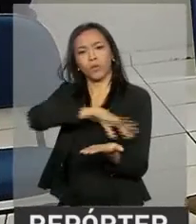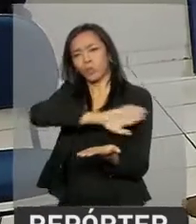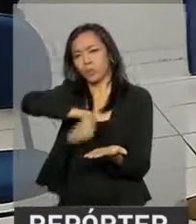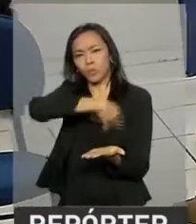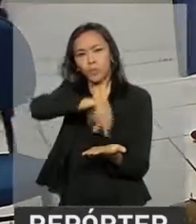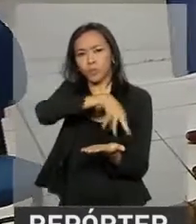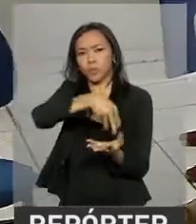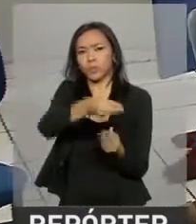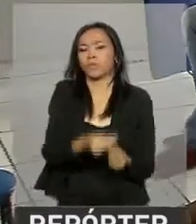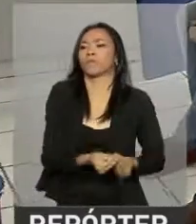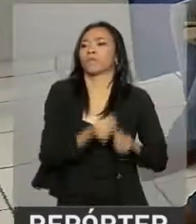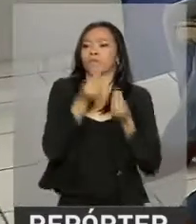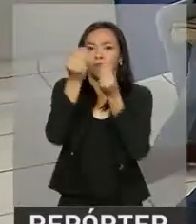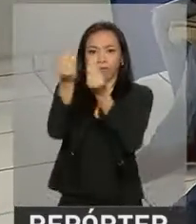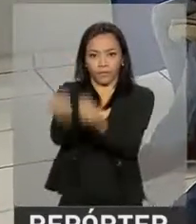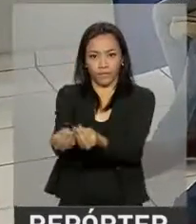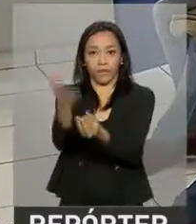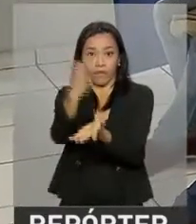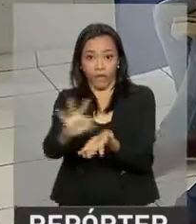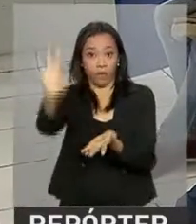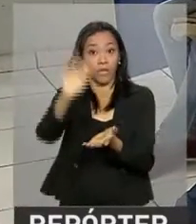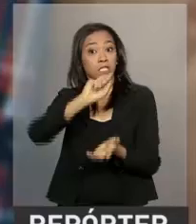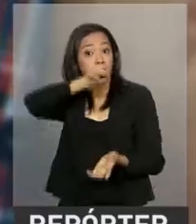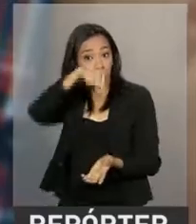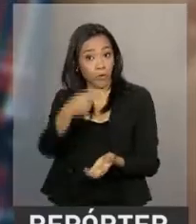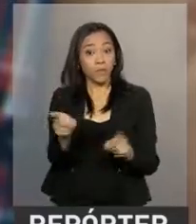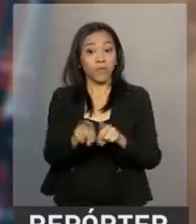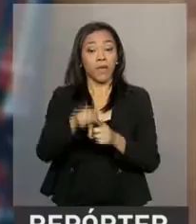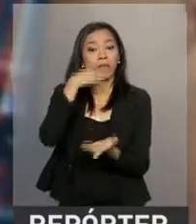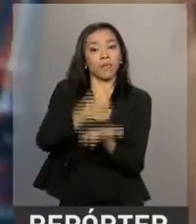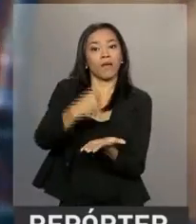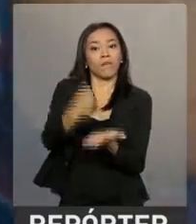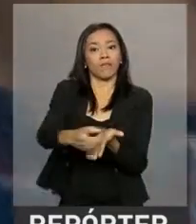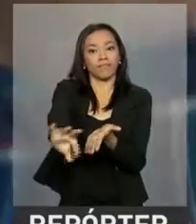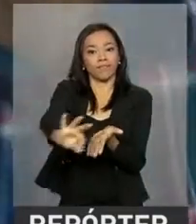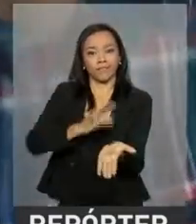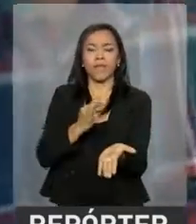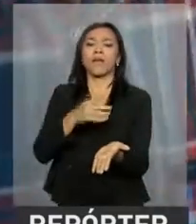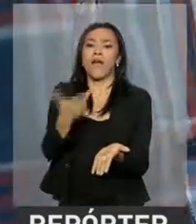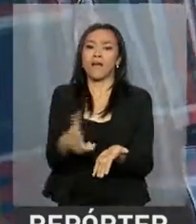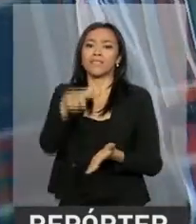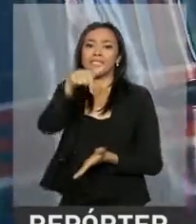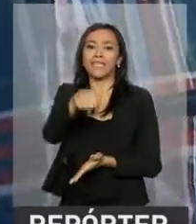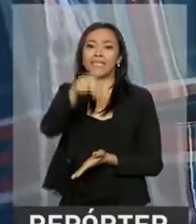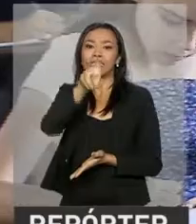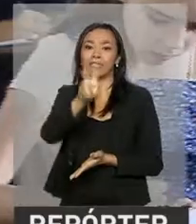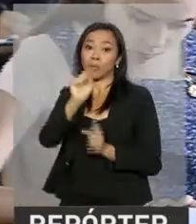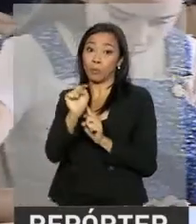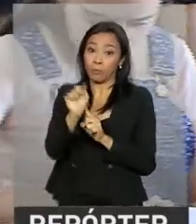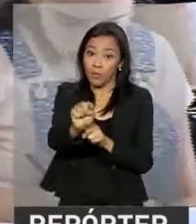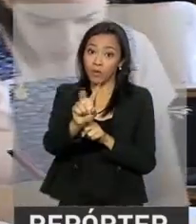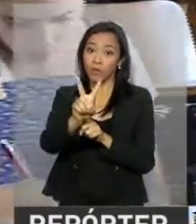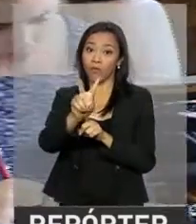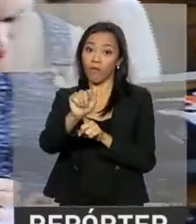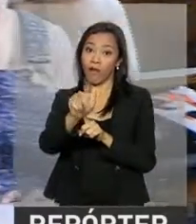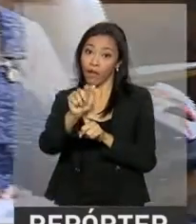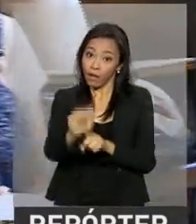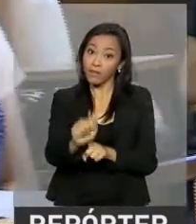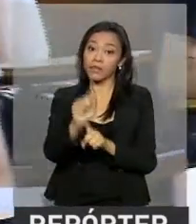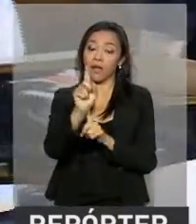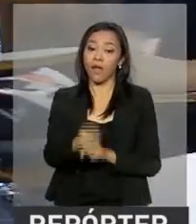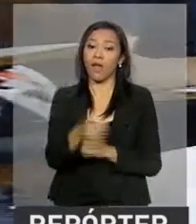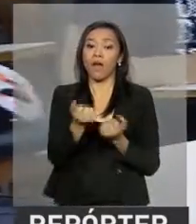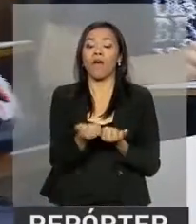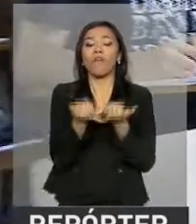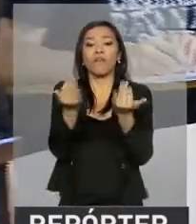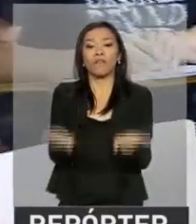e assinar o contrato no banco. São 75 mil novas vagas aí oferecidas por instituições